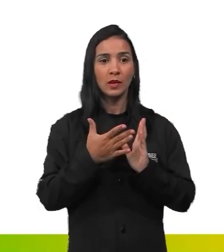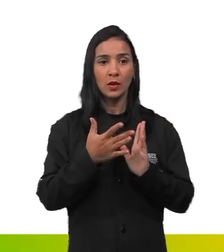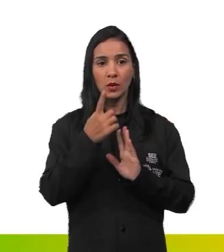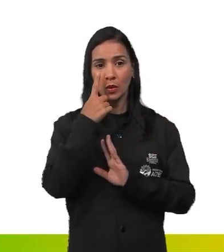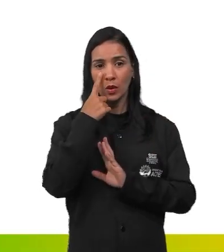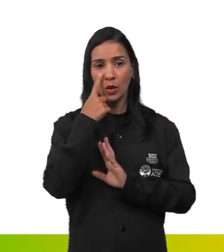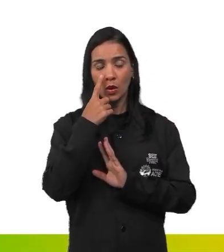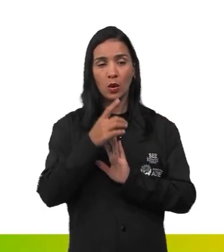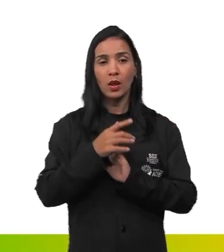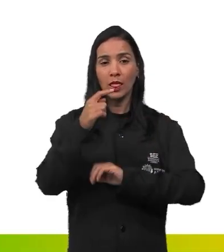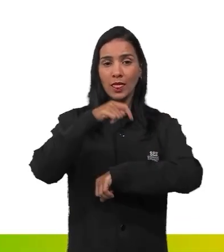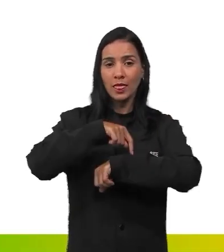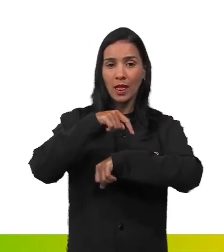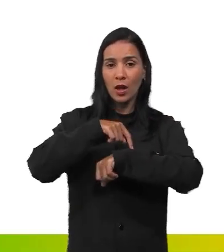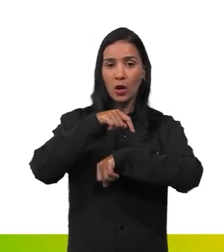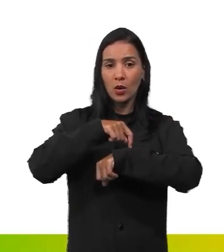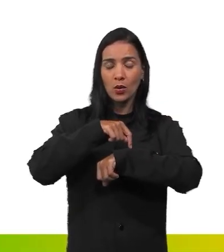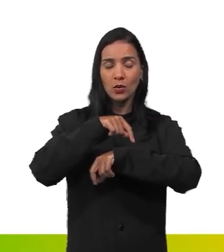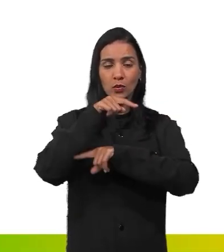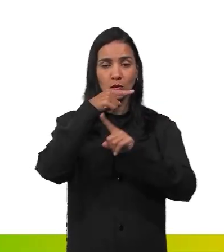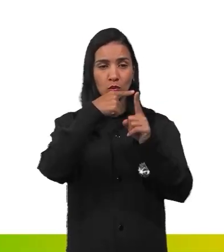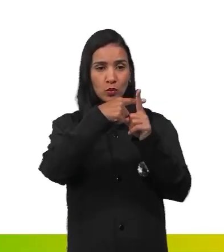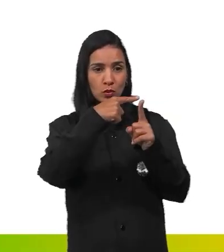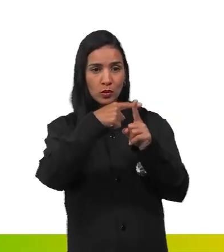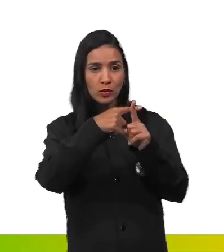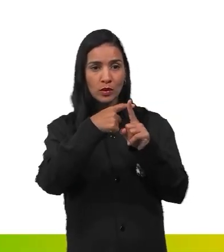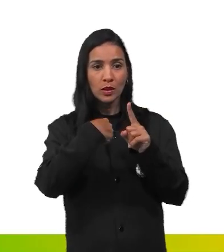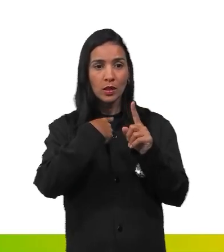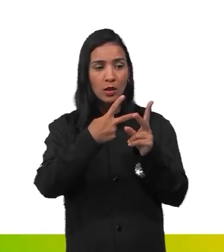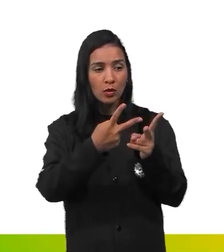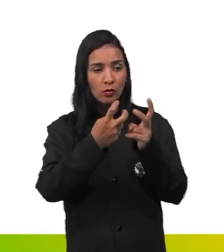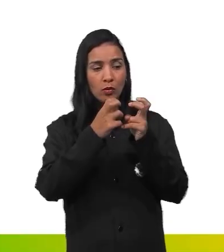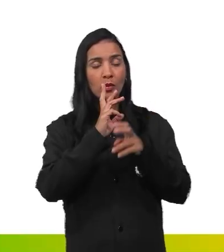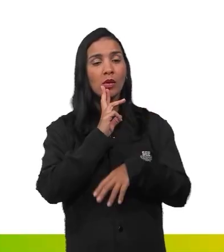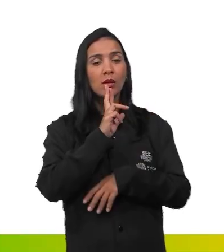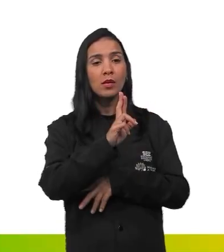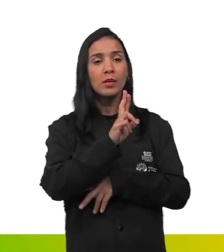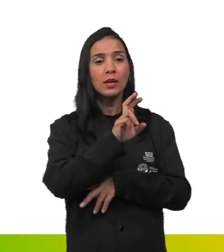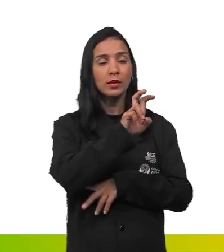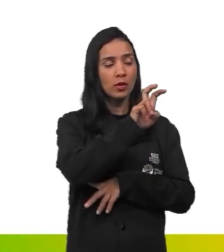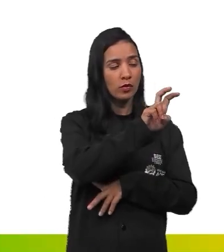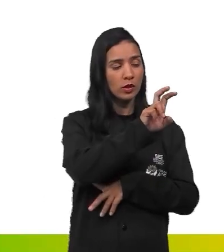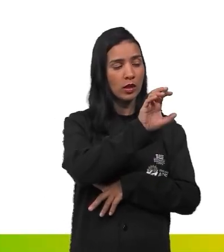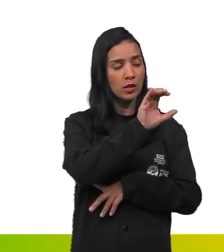contas, você vai obter 500 mais